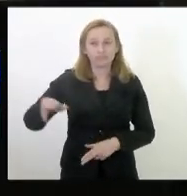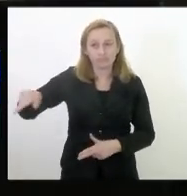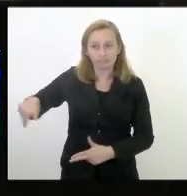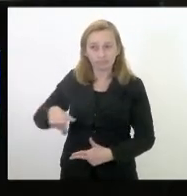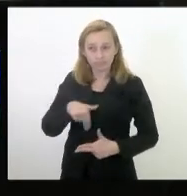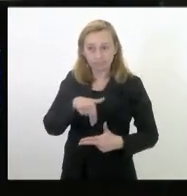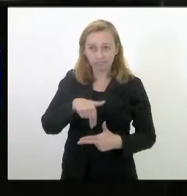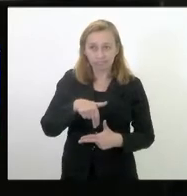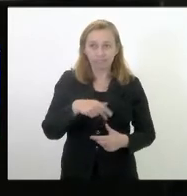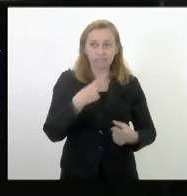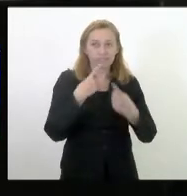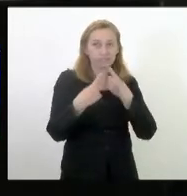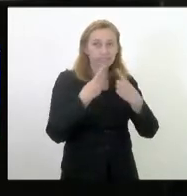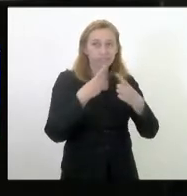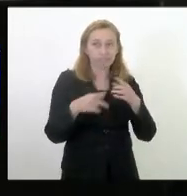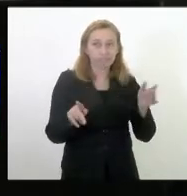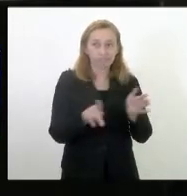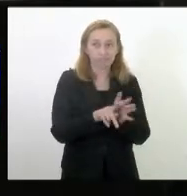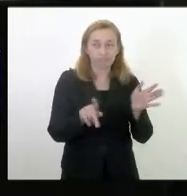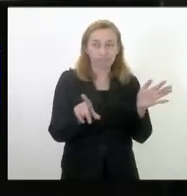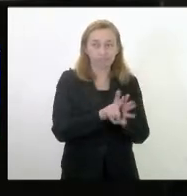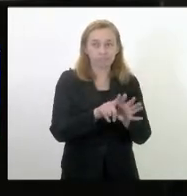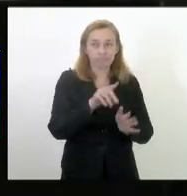tribuna para discutir o projeto de lei